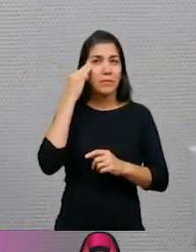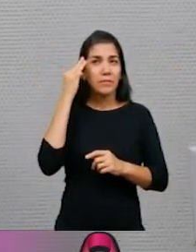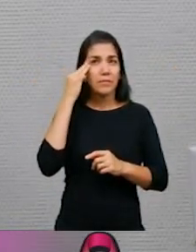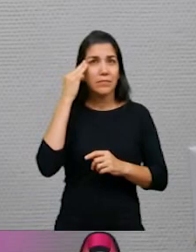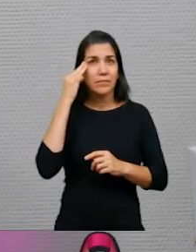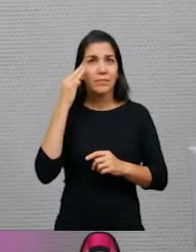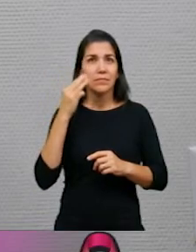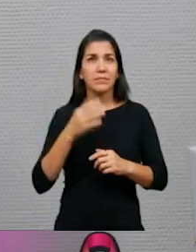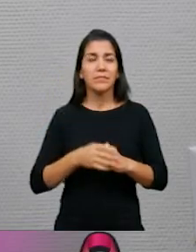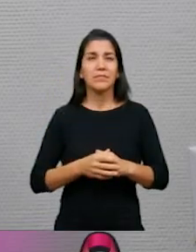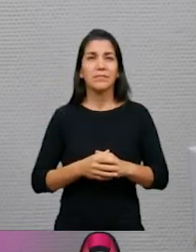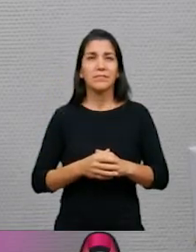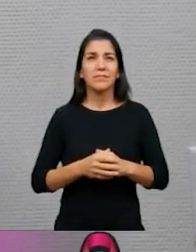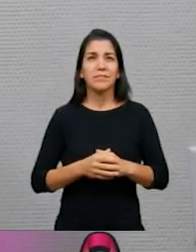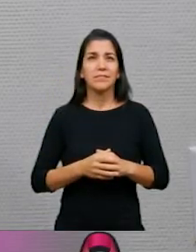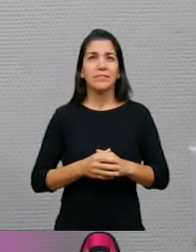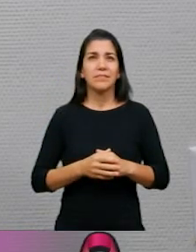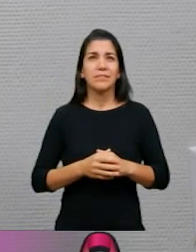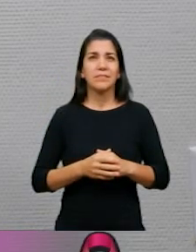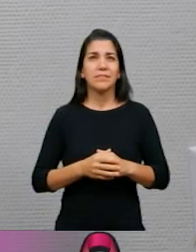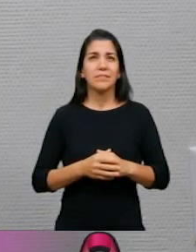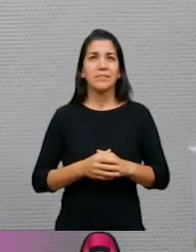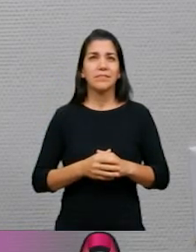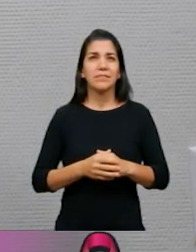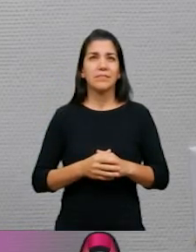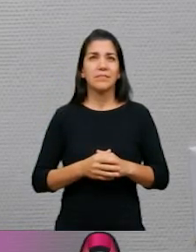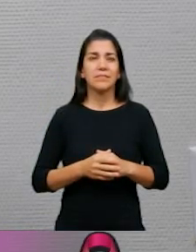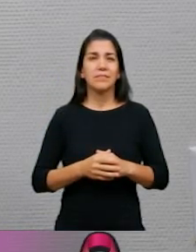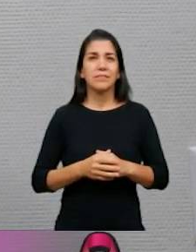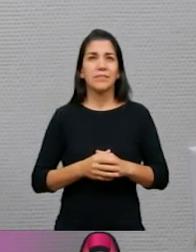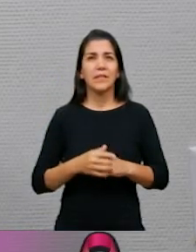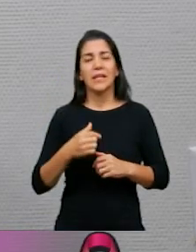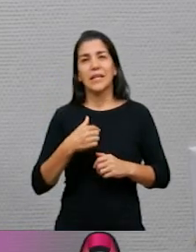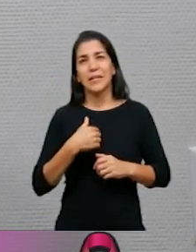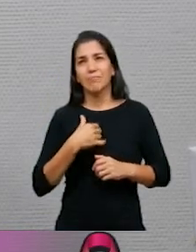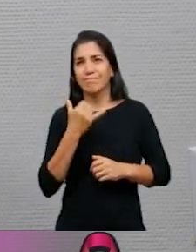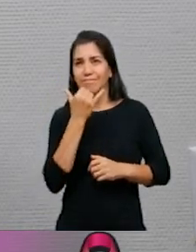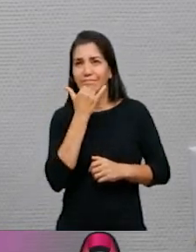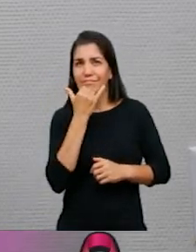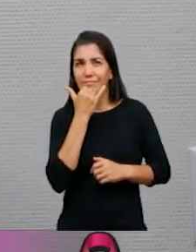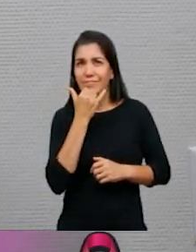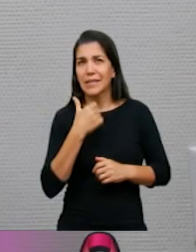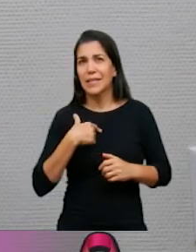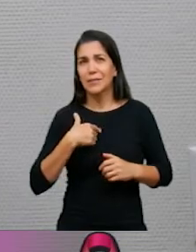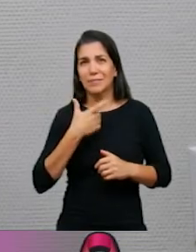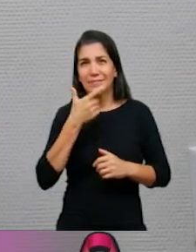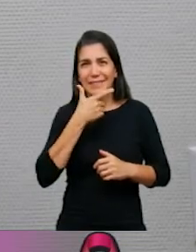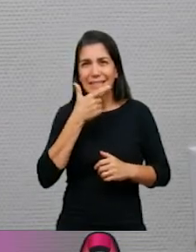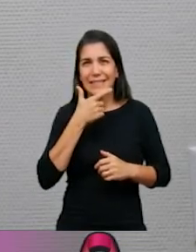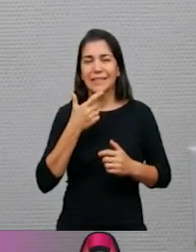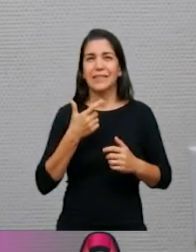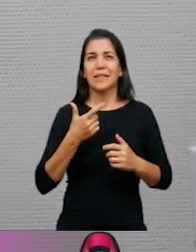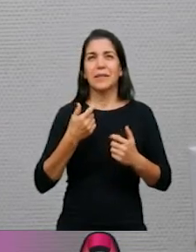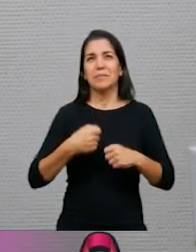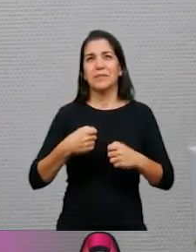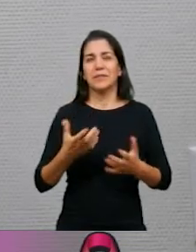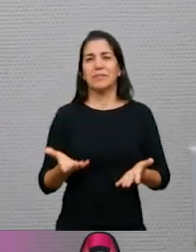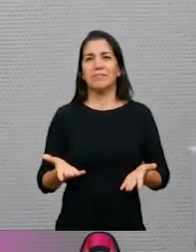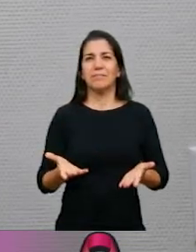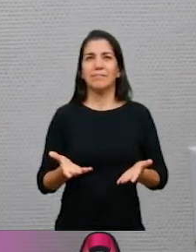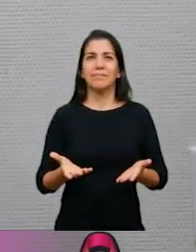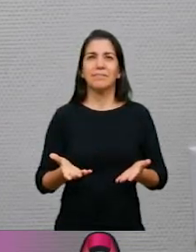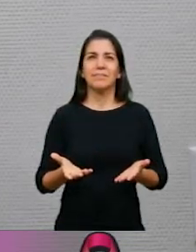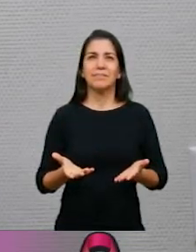mas eu não. Aí ele falou de novo, gente, é o fim do mundo isso aqui, senhor presidente. Me desculpe, mas eu tenho que dar risada. Eu nunca vi tanta doideira num